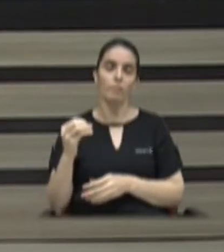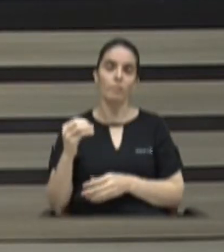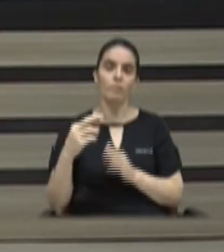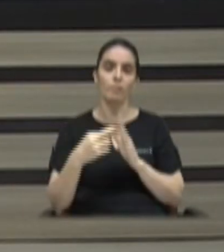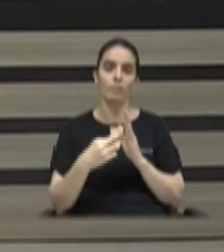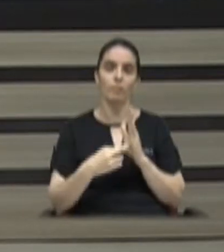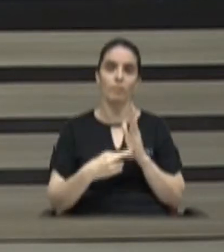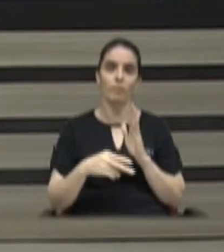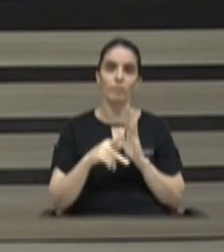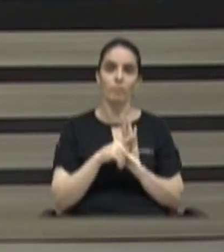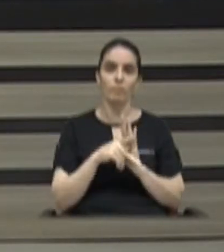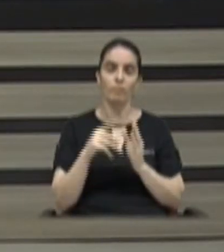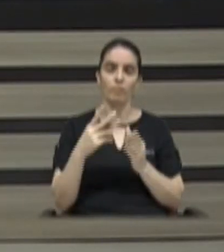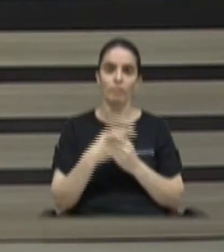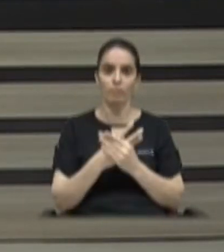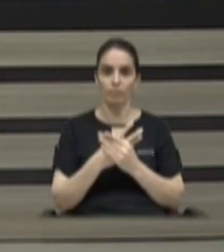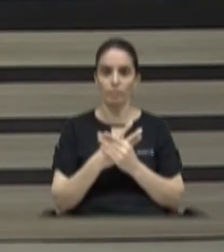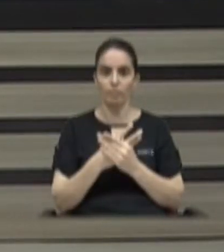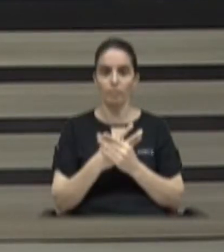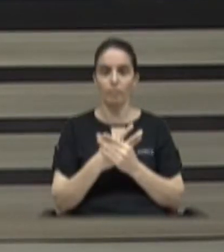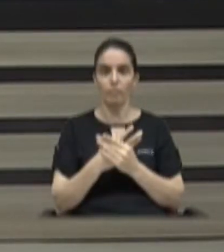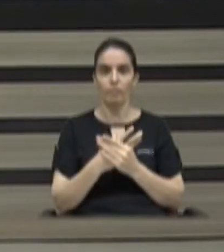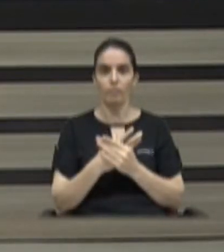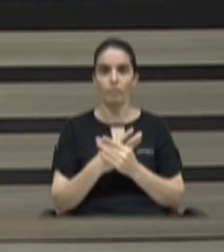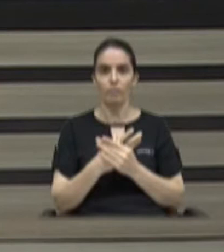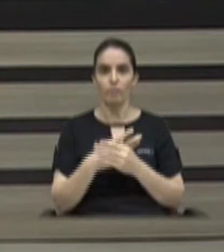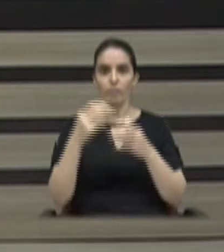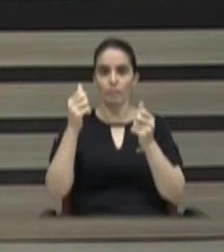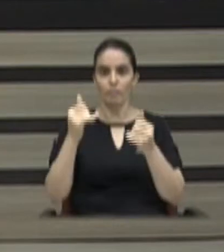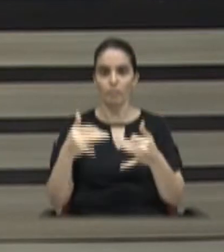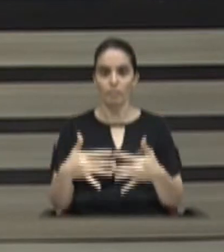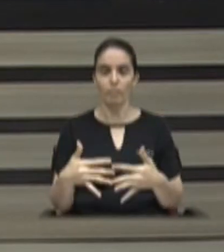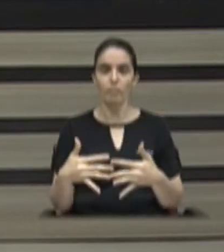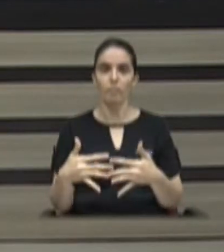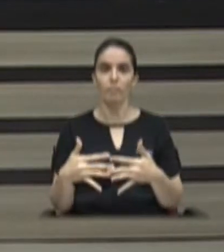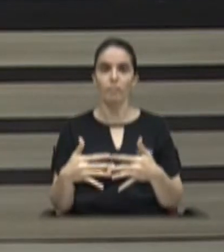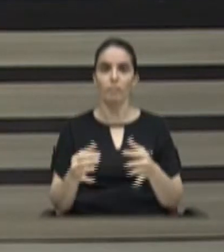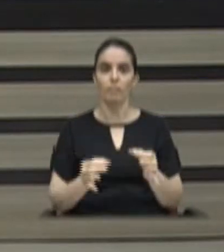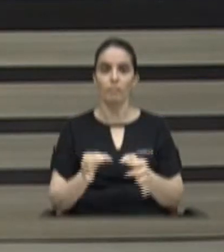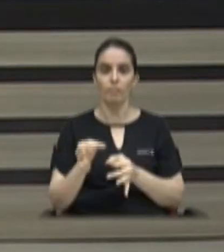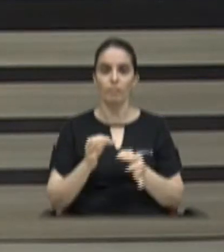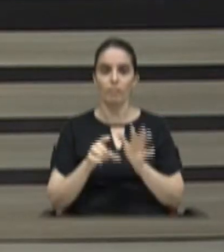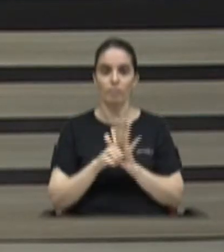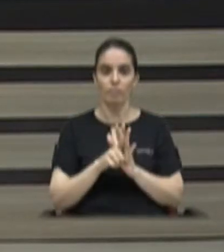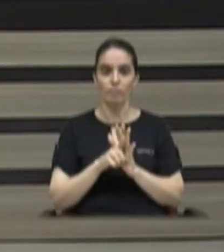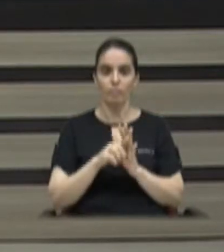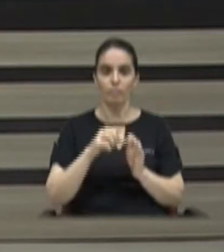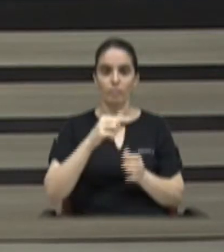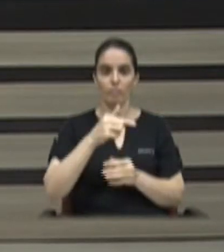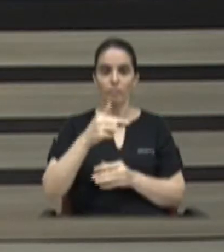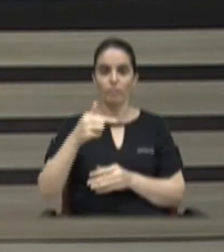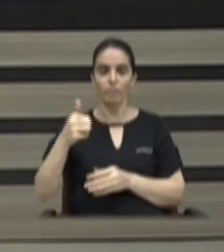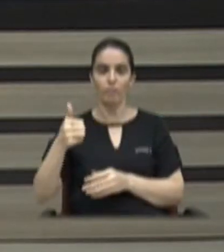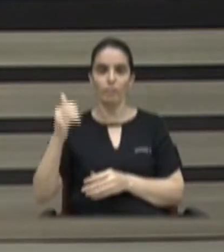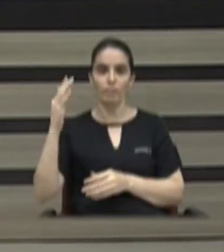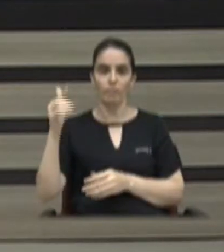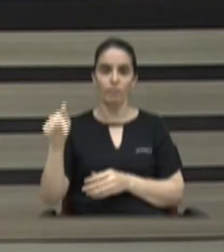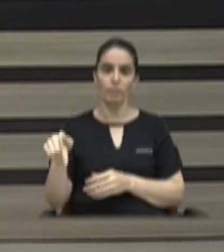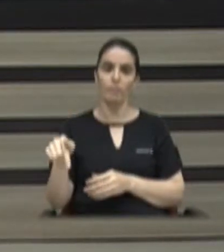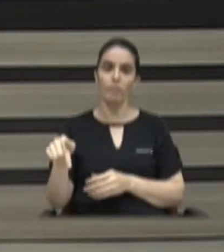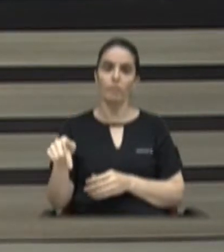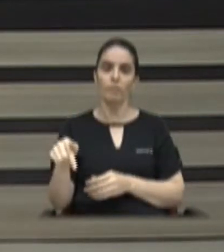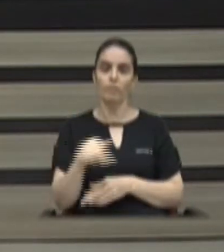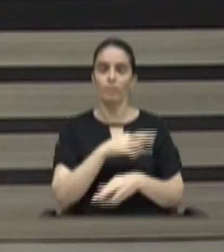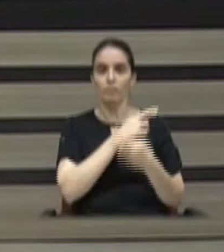Regimento Interno da Câmara Municipal de Limeira. Justificativa. O projeto de lei número 221-2017,